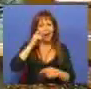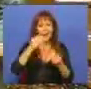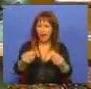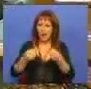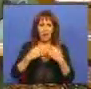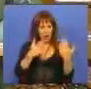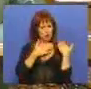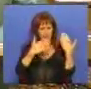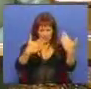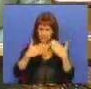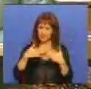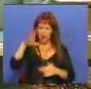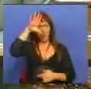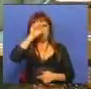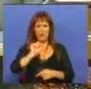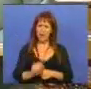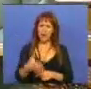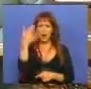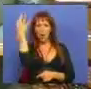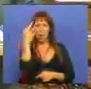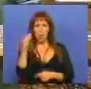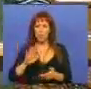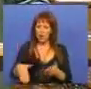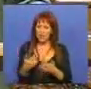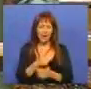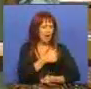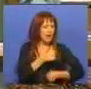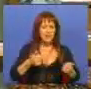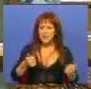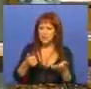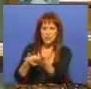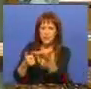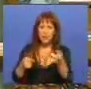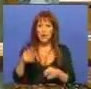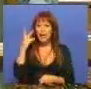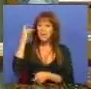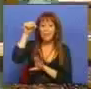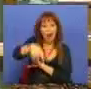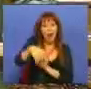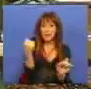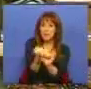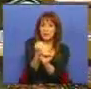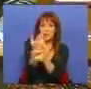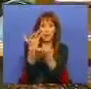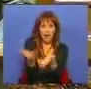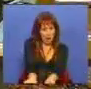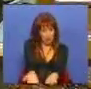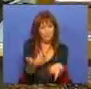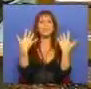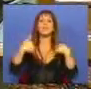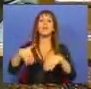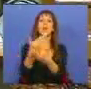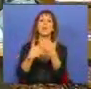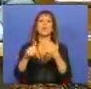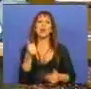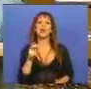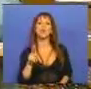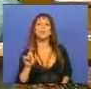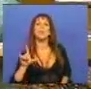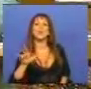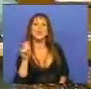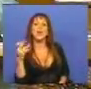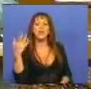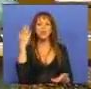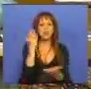a responsabilidade de governar o Porto, de servir a cidade e quem nele vive e trabalha. O Mercado do Bolhão não